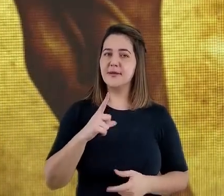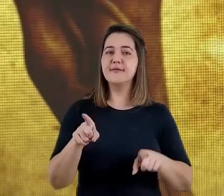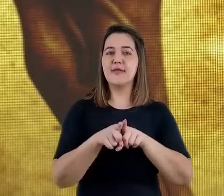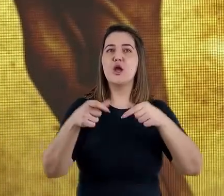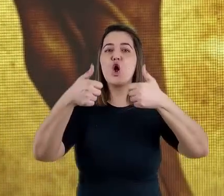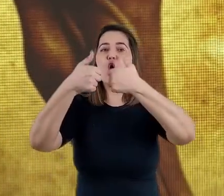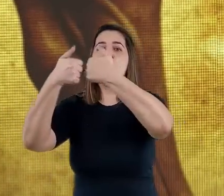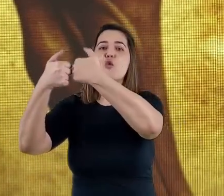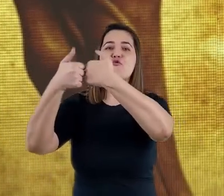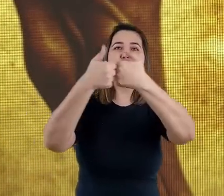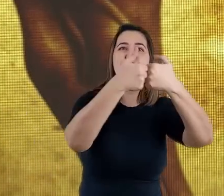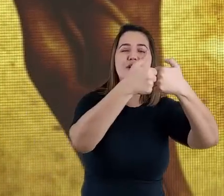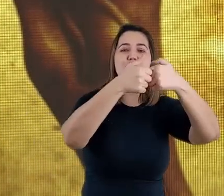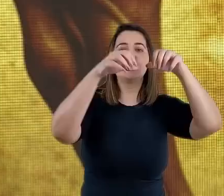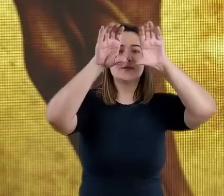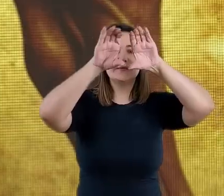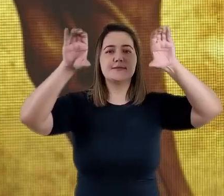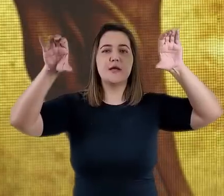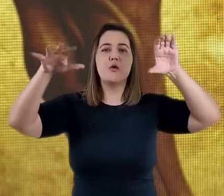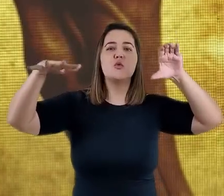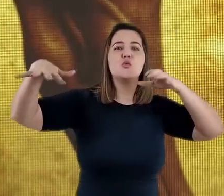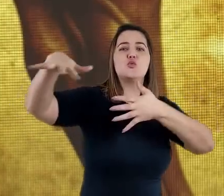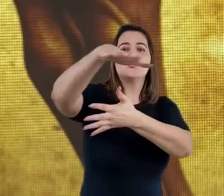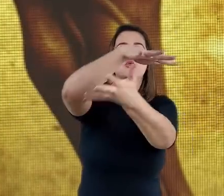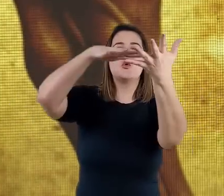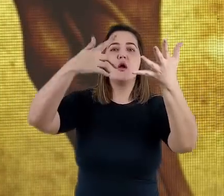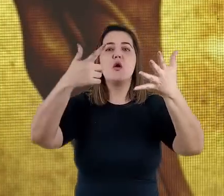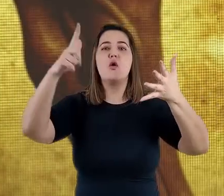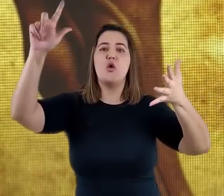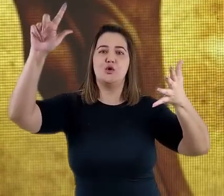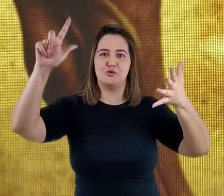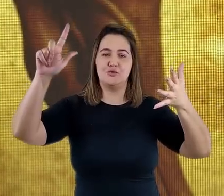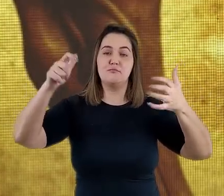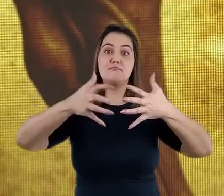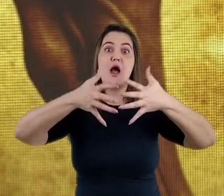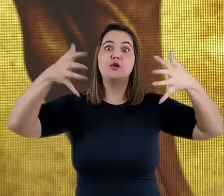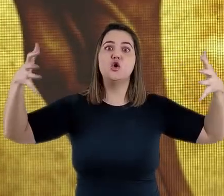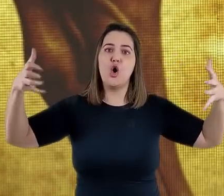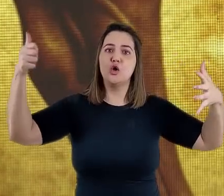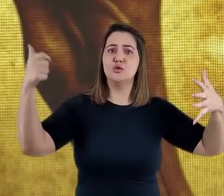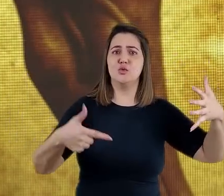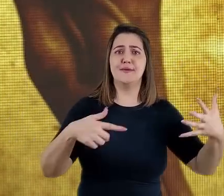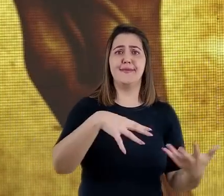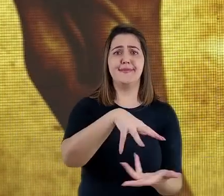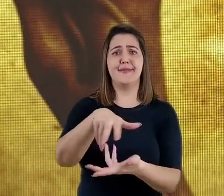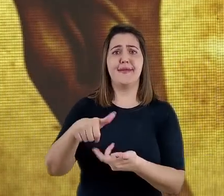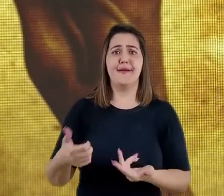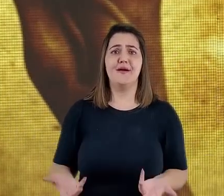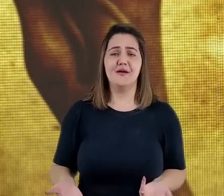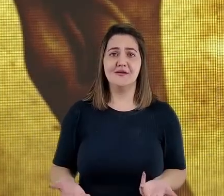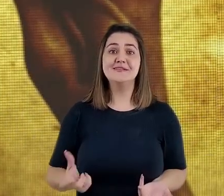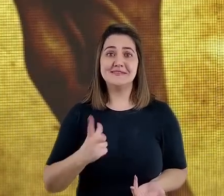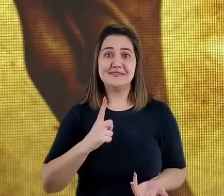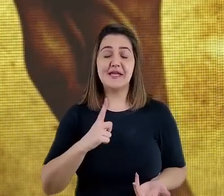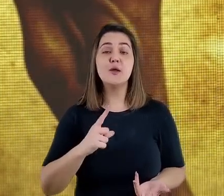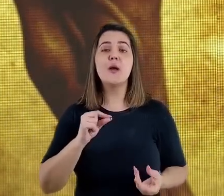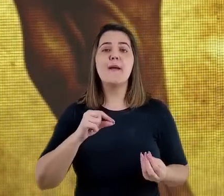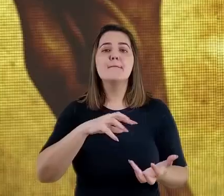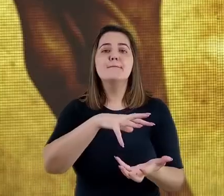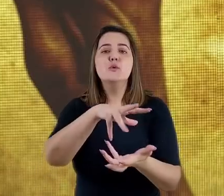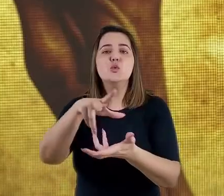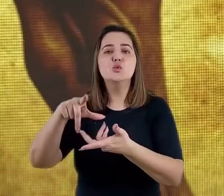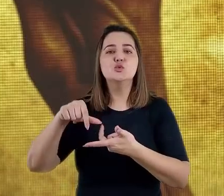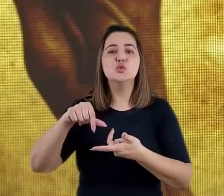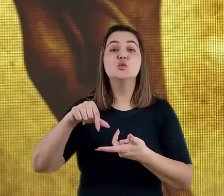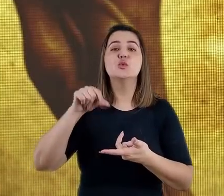na verdade, um reflexo, um eco de outro conflito cósmico muito maior que está sendo travado